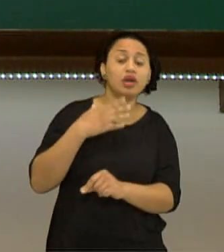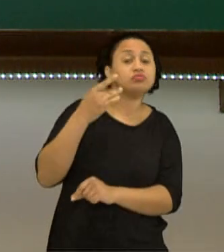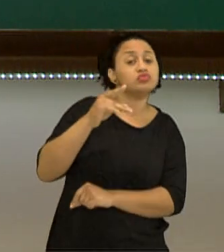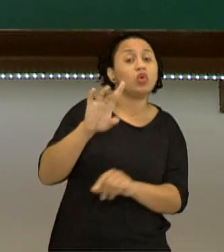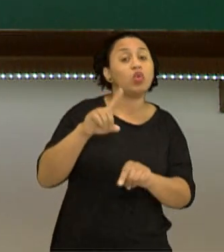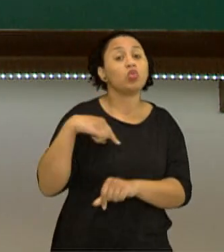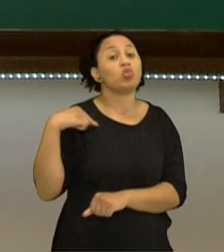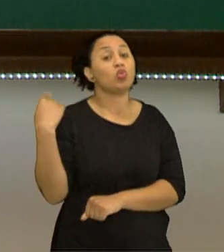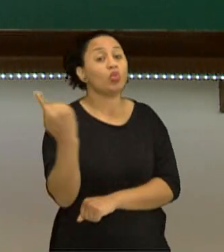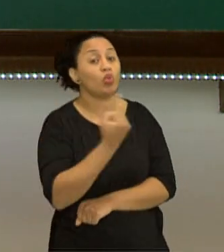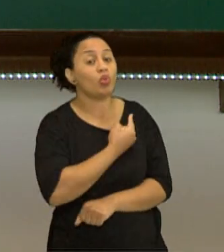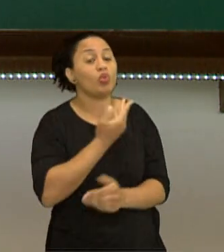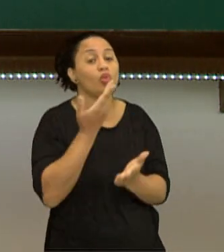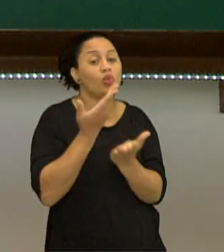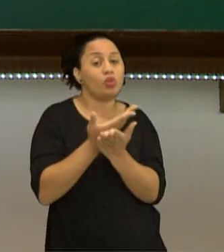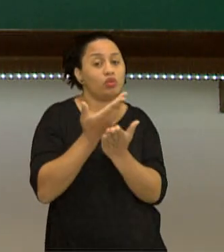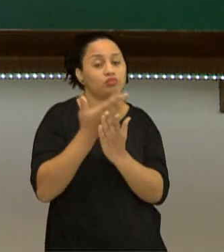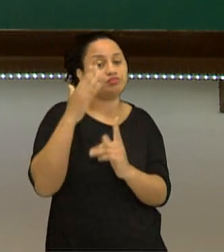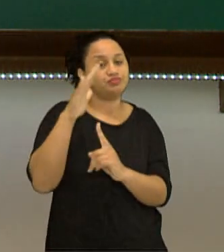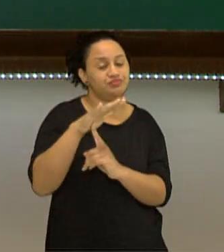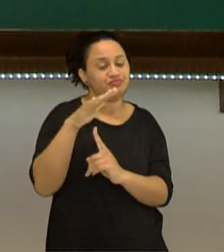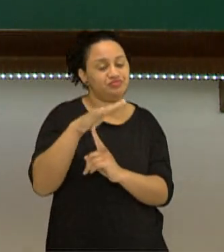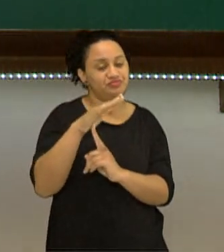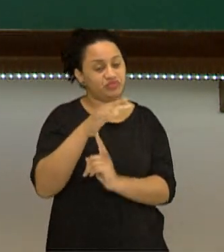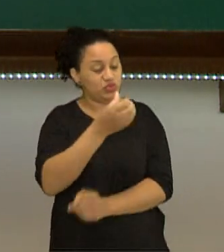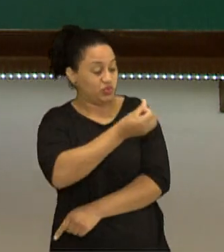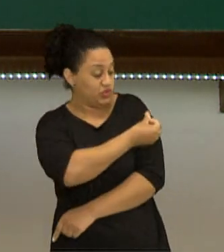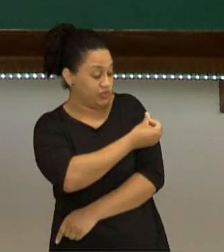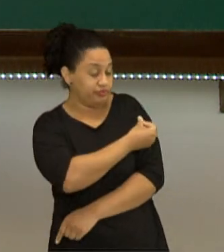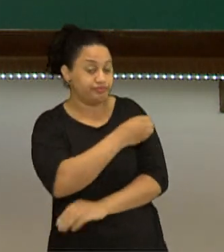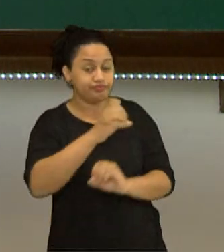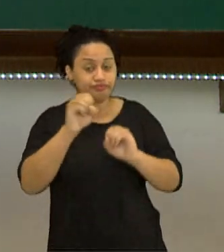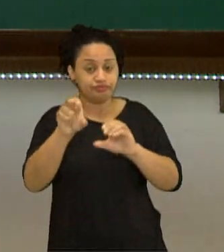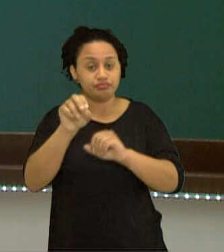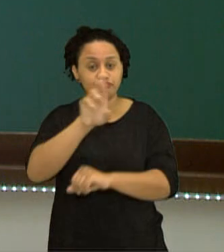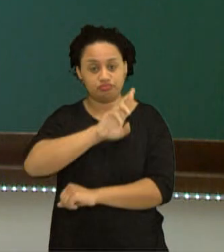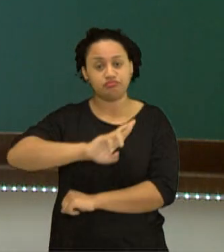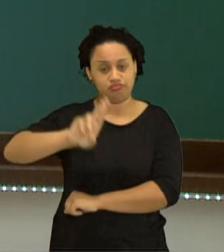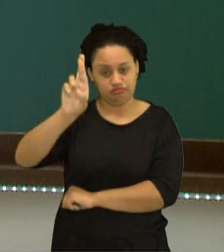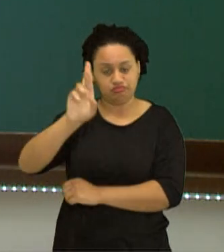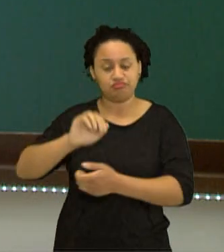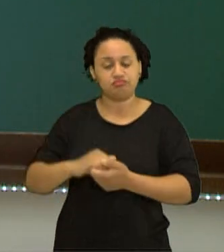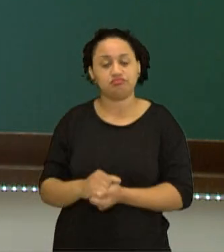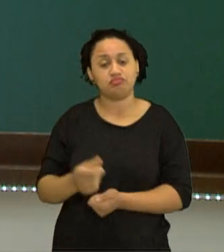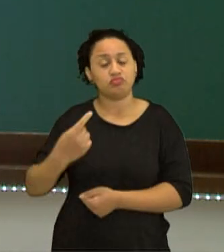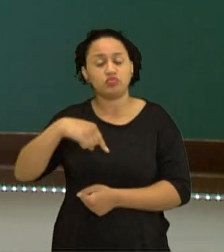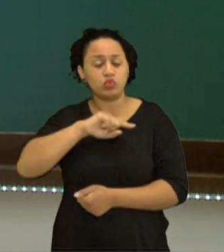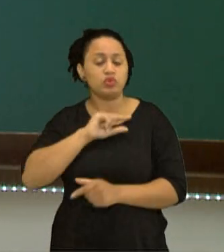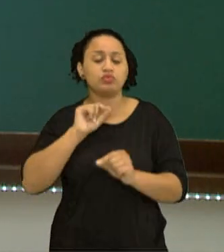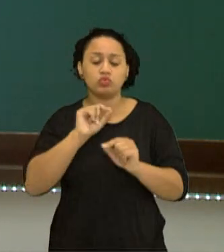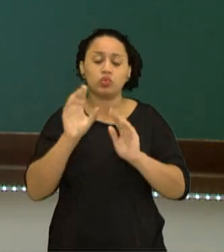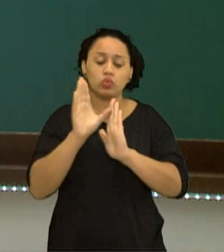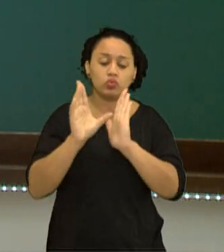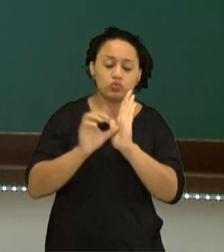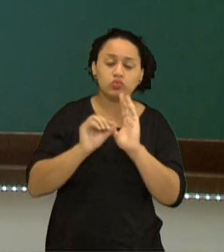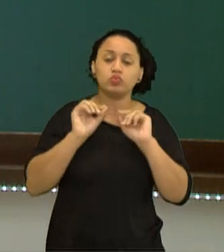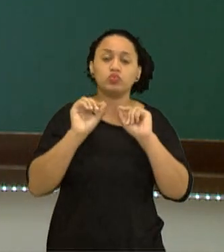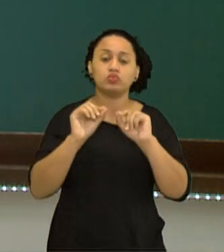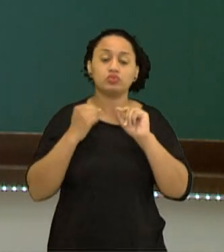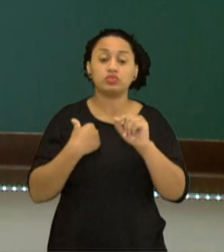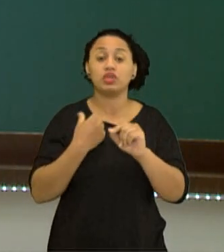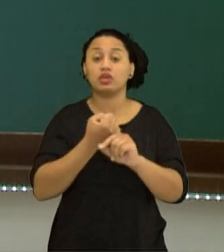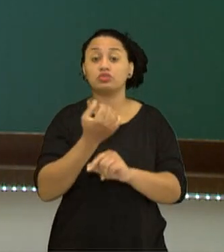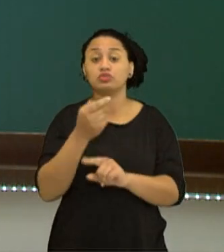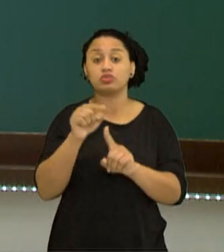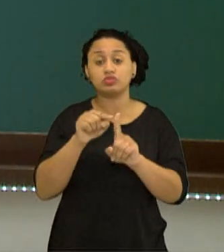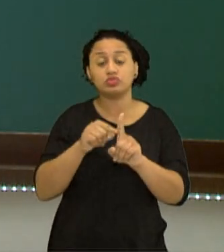nossa aula Paraná, sexto ano ensino religioso. E nós vamos conversar sobre os alimentos